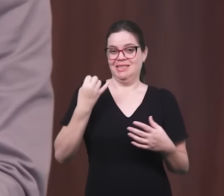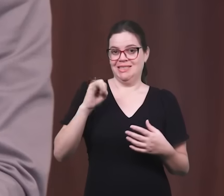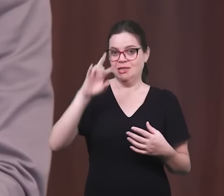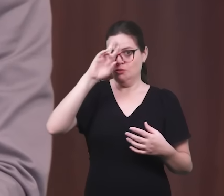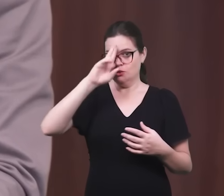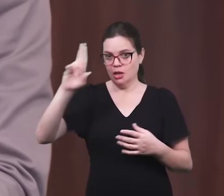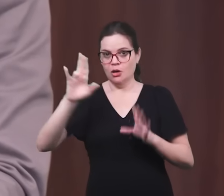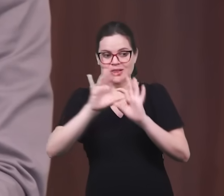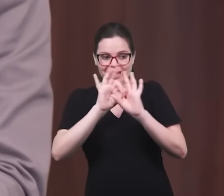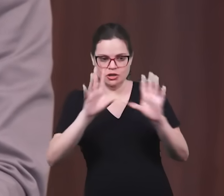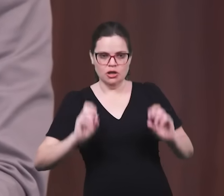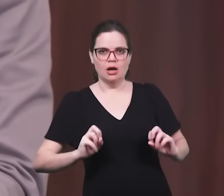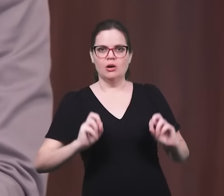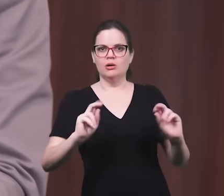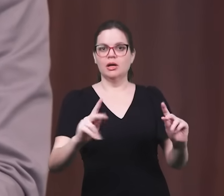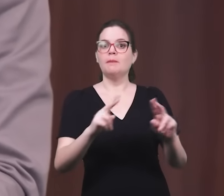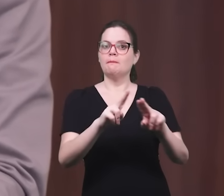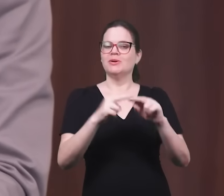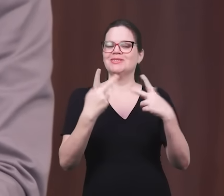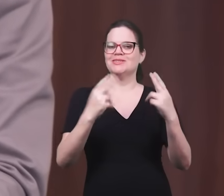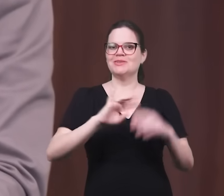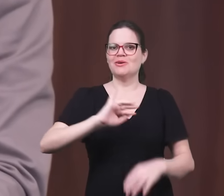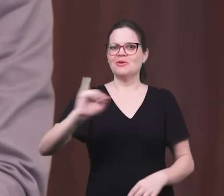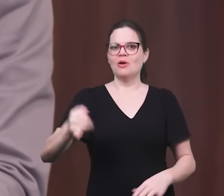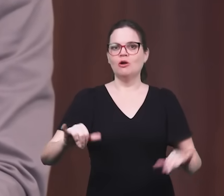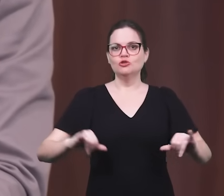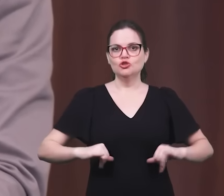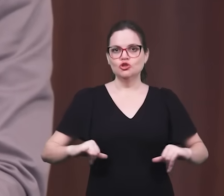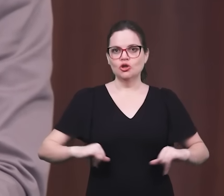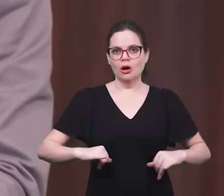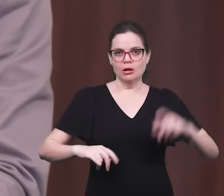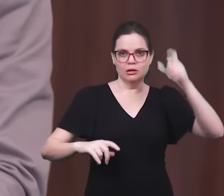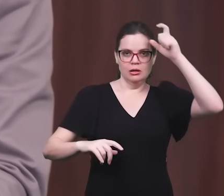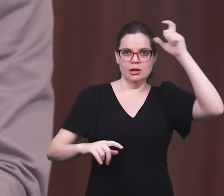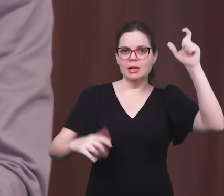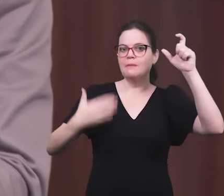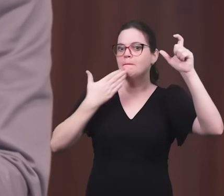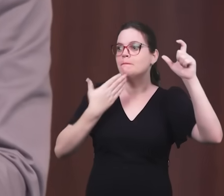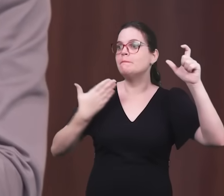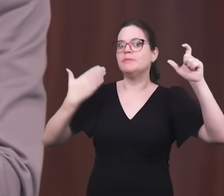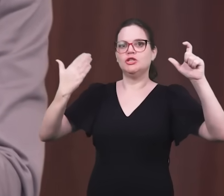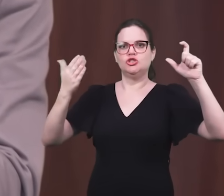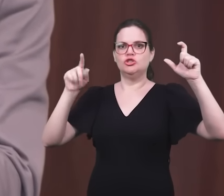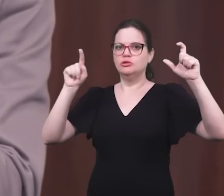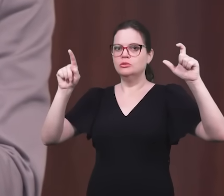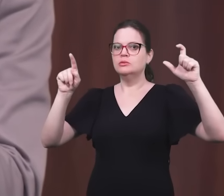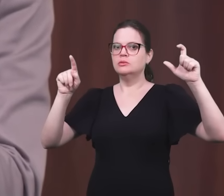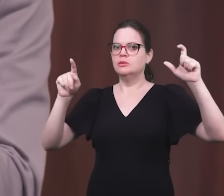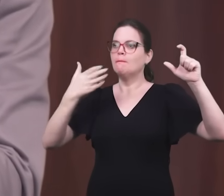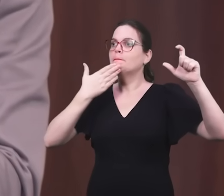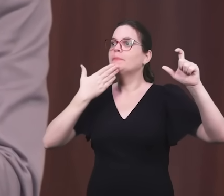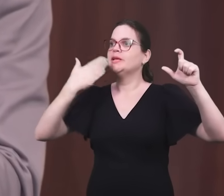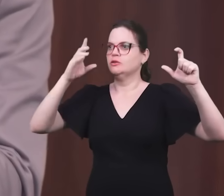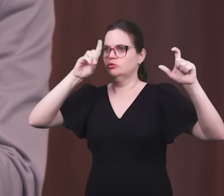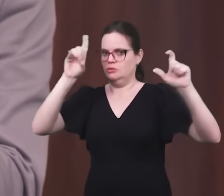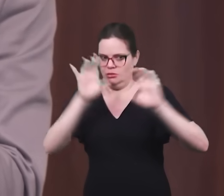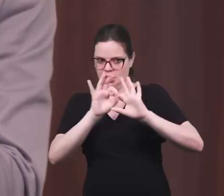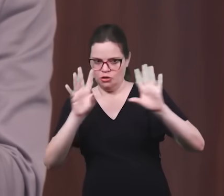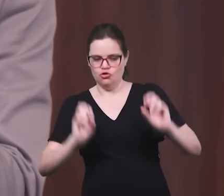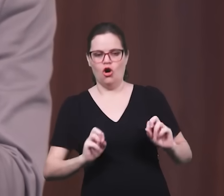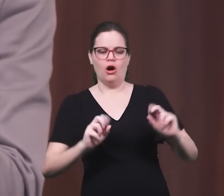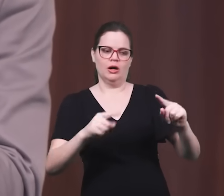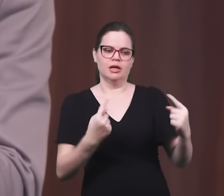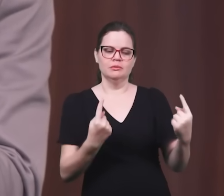pedir. Porque a vida de Jó estava no altar. Então ele não toca. Então o lugar mais seguro